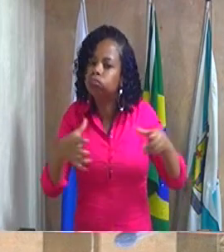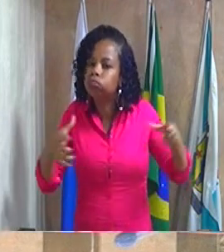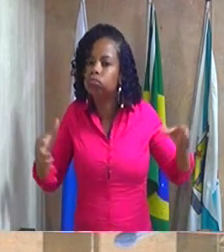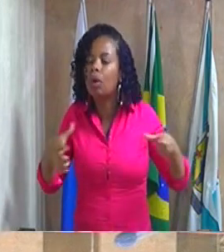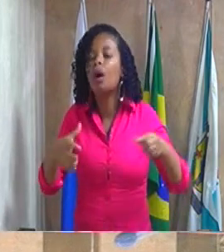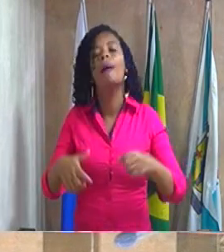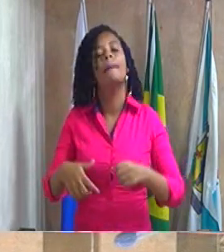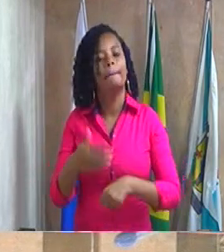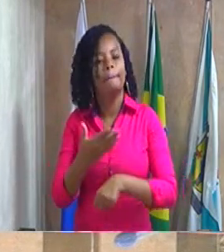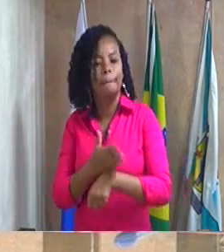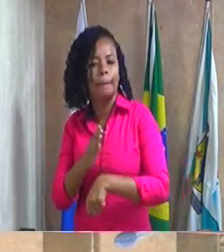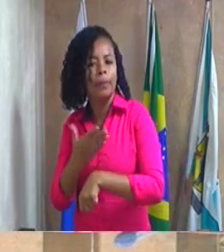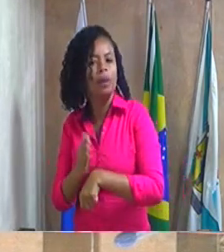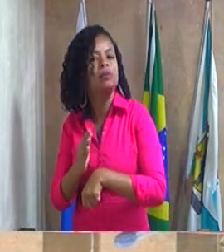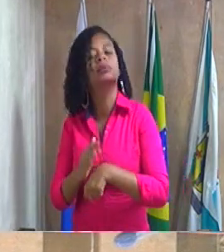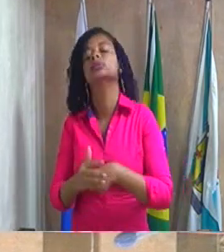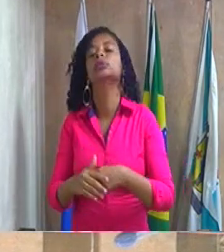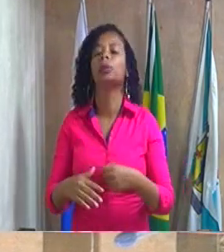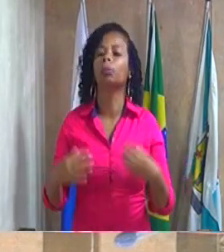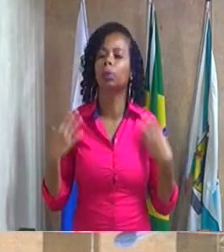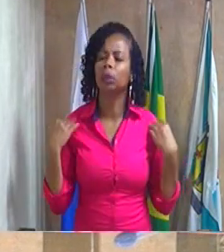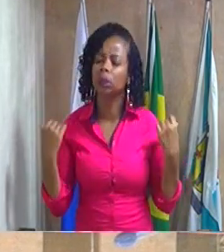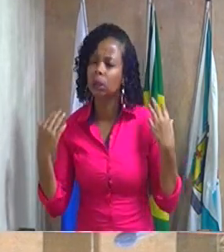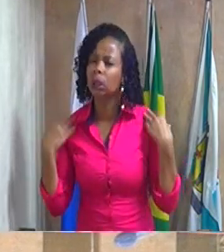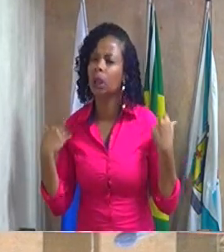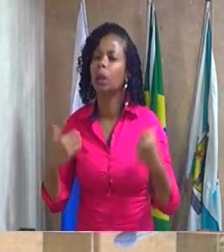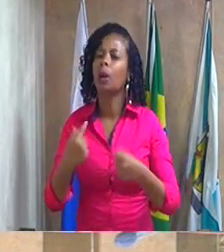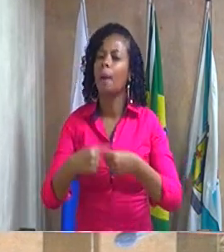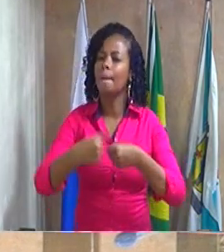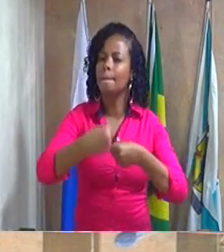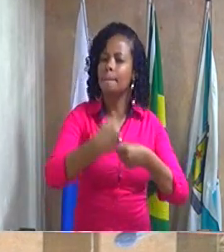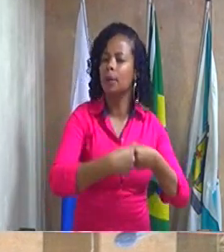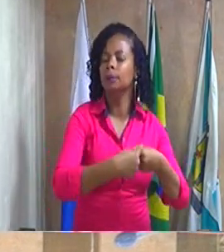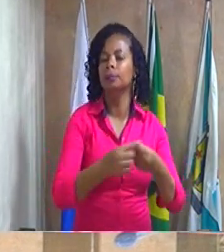lazer para os moradores do bairro e das adjacências.